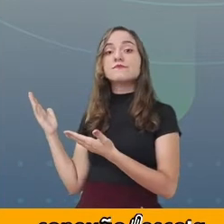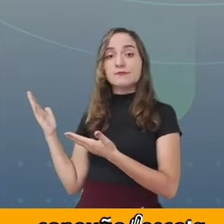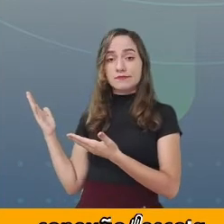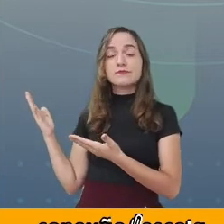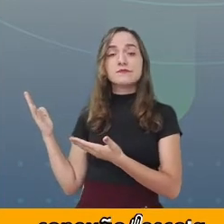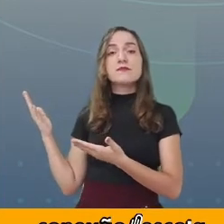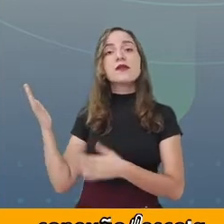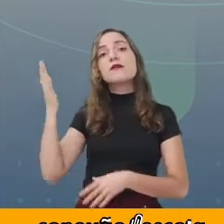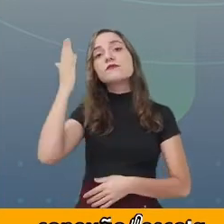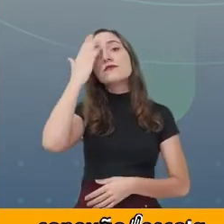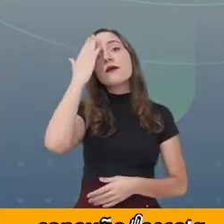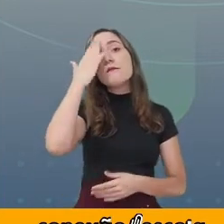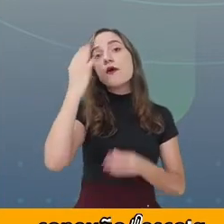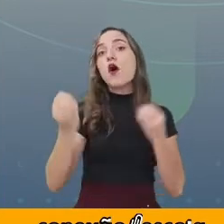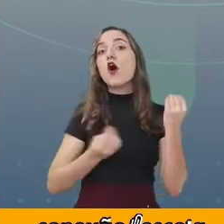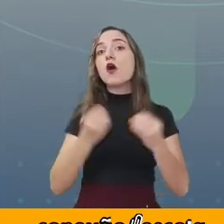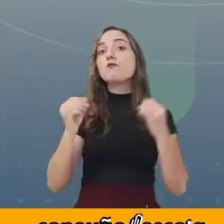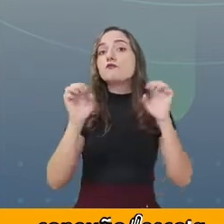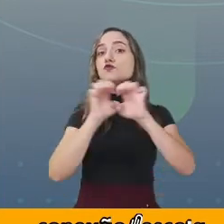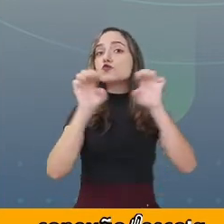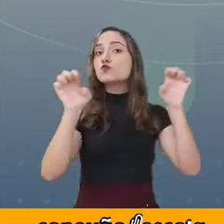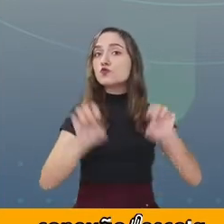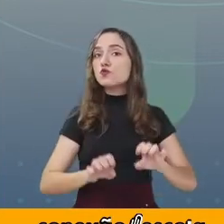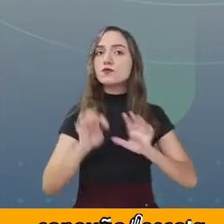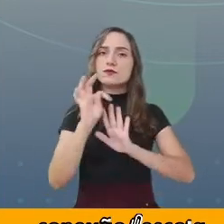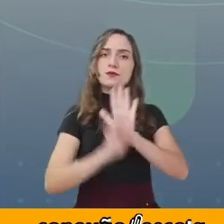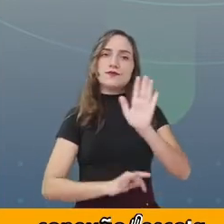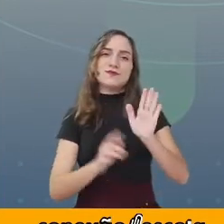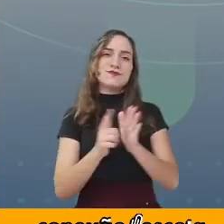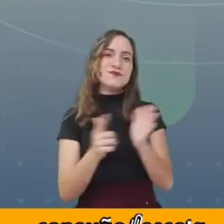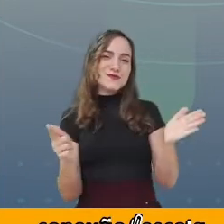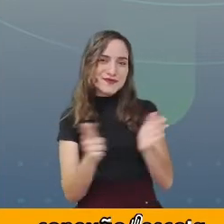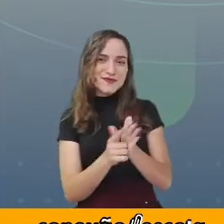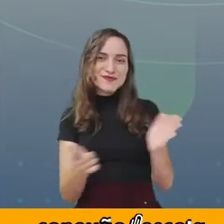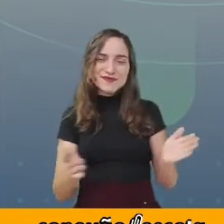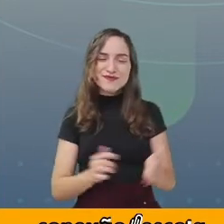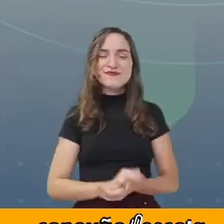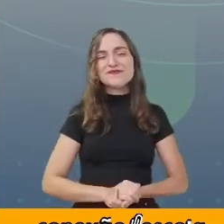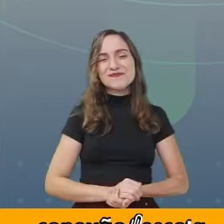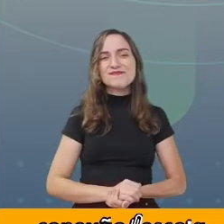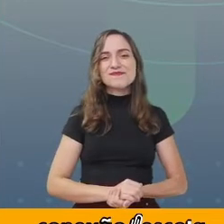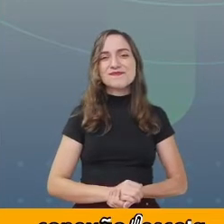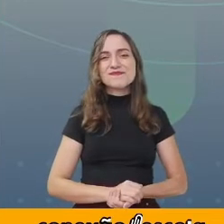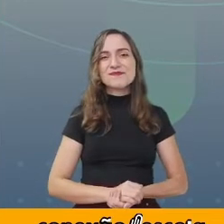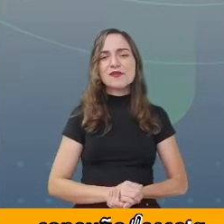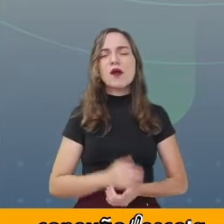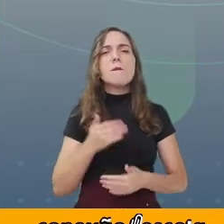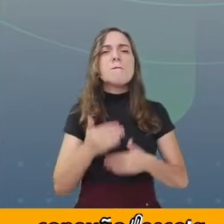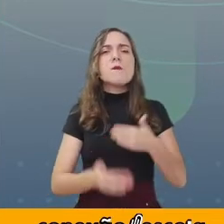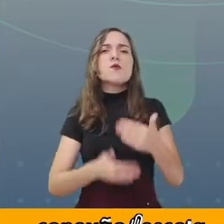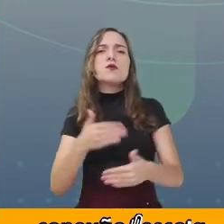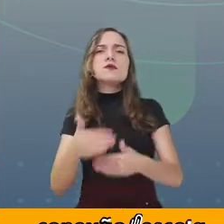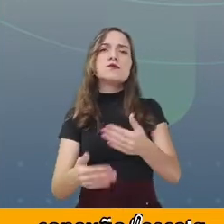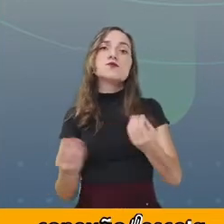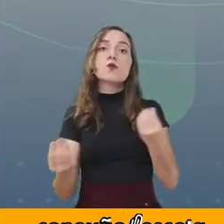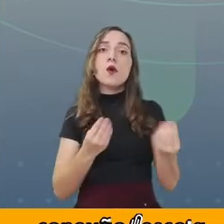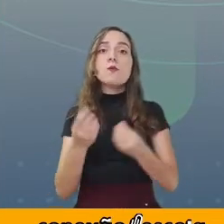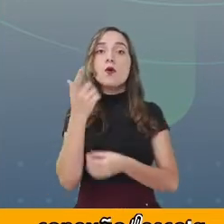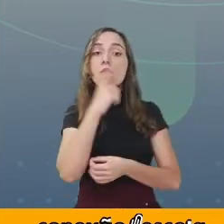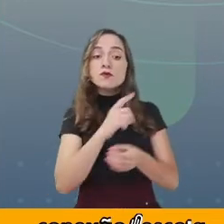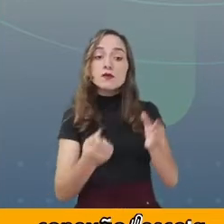vamos conhecer agora sobre a estrutura do texto jornalístico. O processo para produzir um